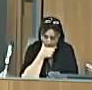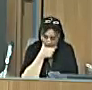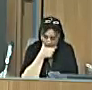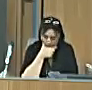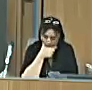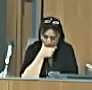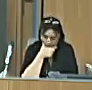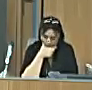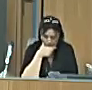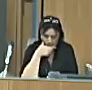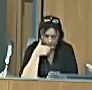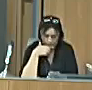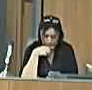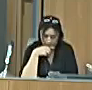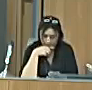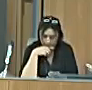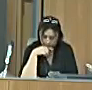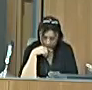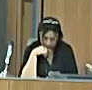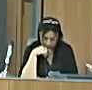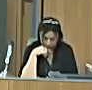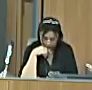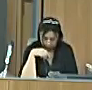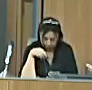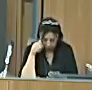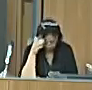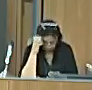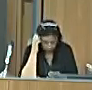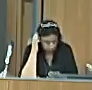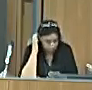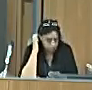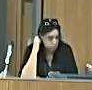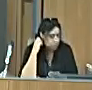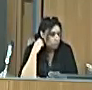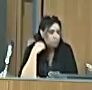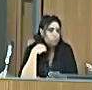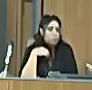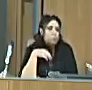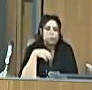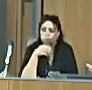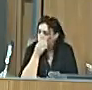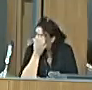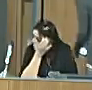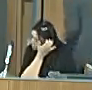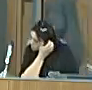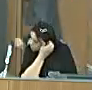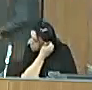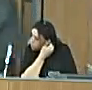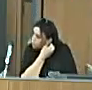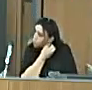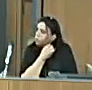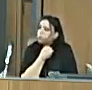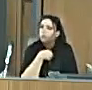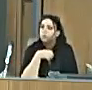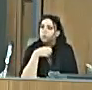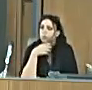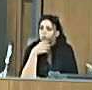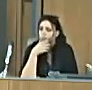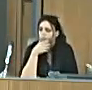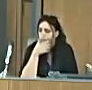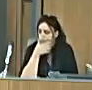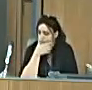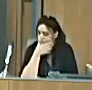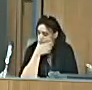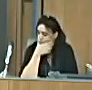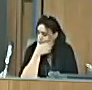que é de direito do servidor com certeza vai vir muita coisa que é dever a gente está disposto a cumprir os